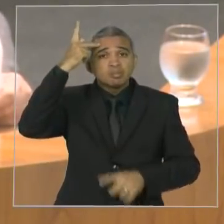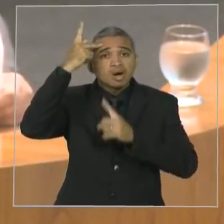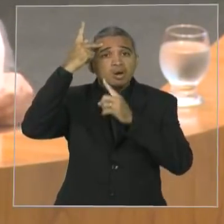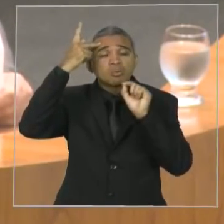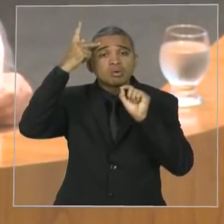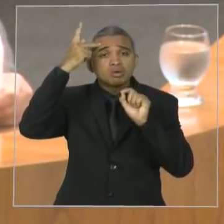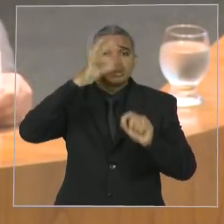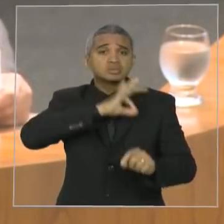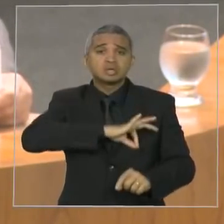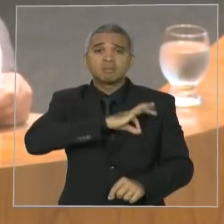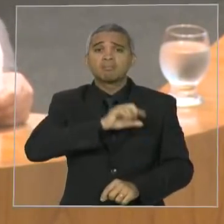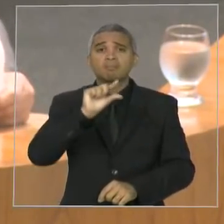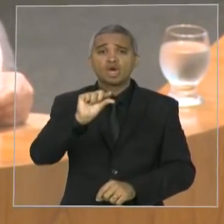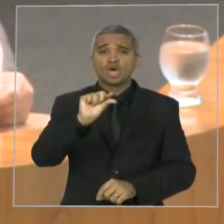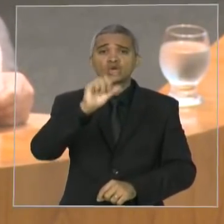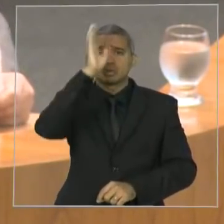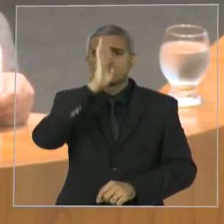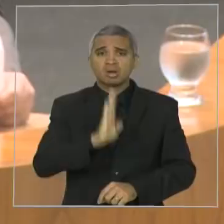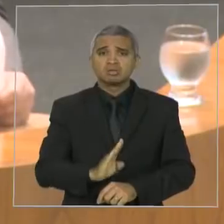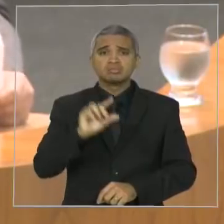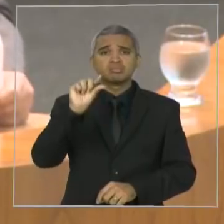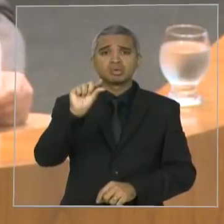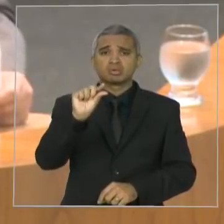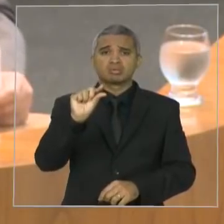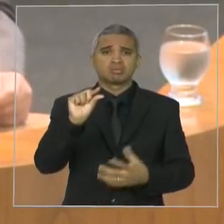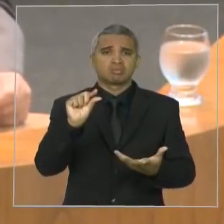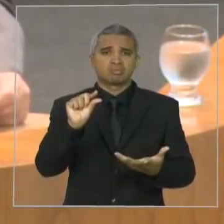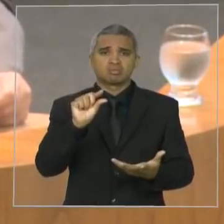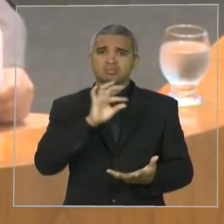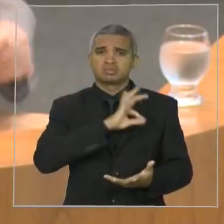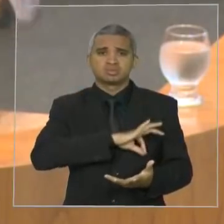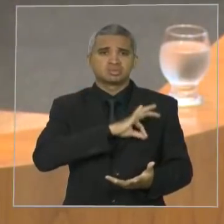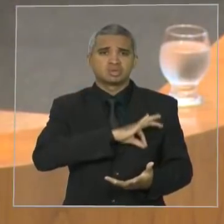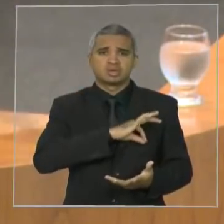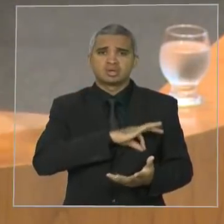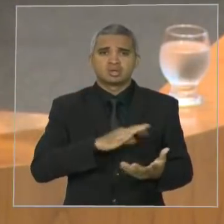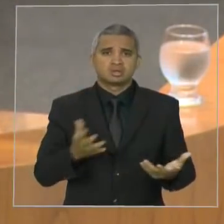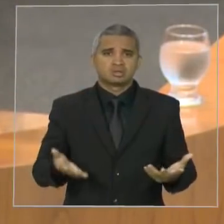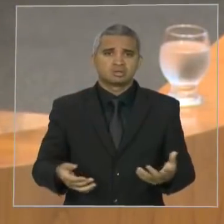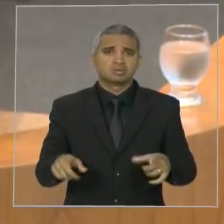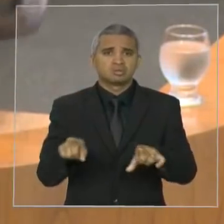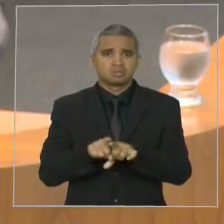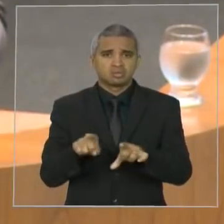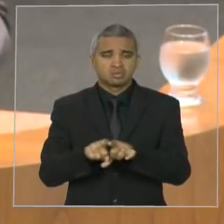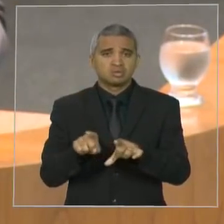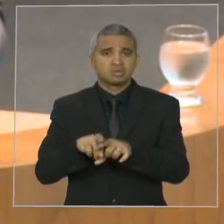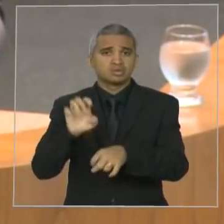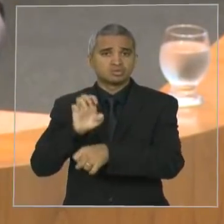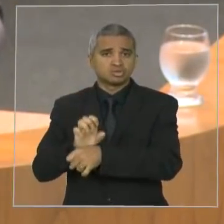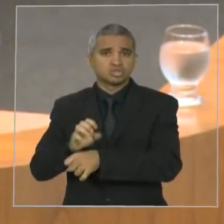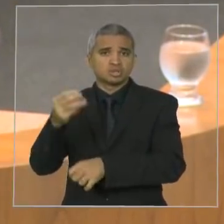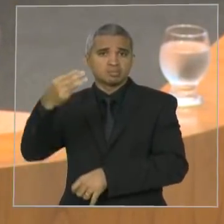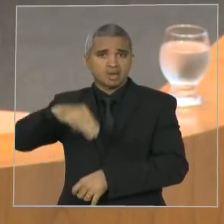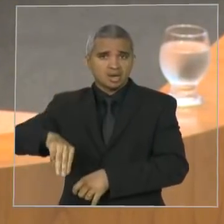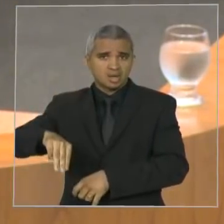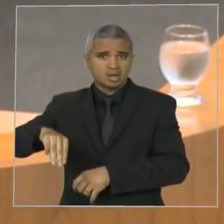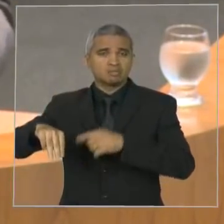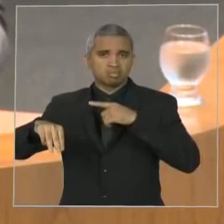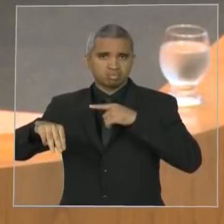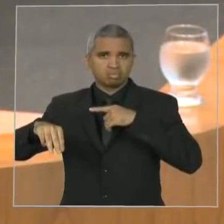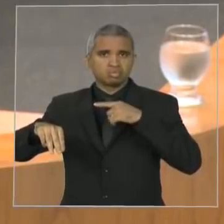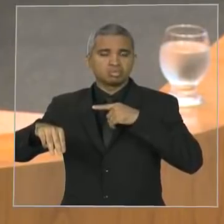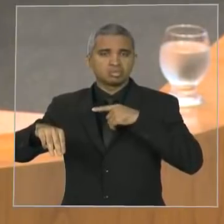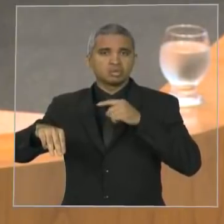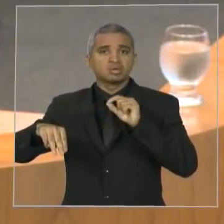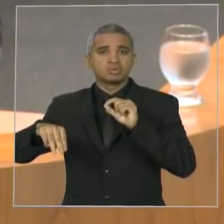primeira decisão, é criar um teto mínimo para os servidores do sistema de segurança pública,